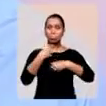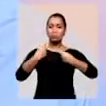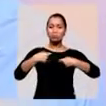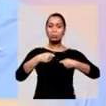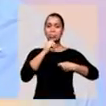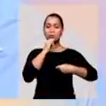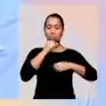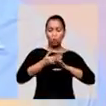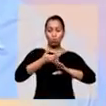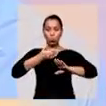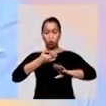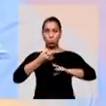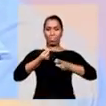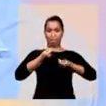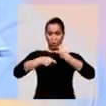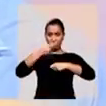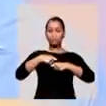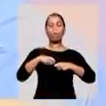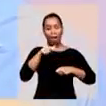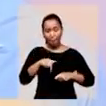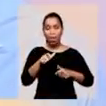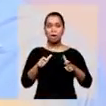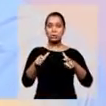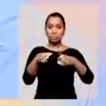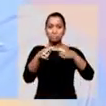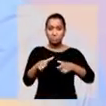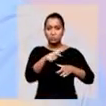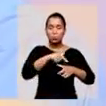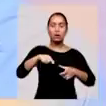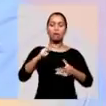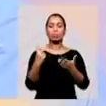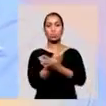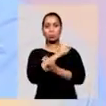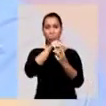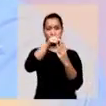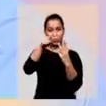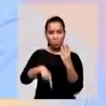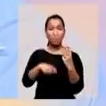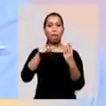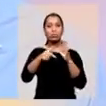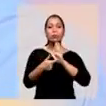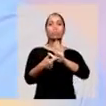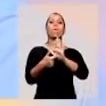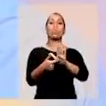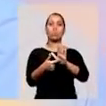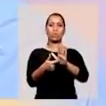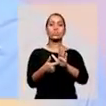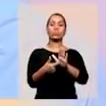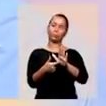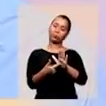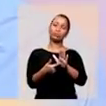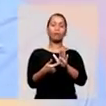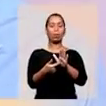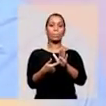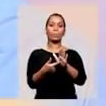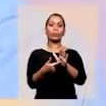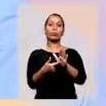essa recessão econômica, automaticamente essas áreas são as mais afetadas. Elas estão ali na linha de frente, digamos